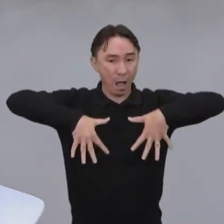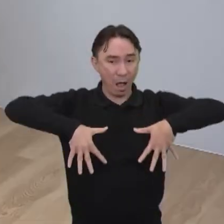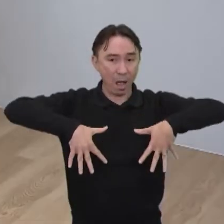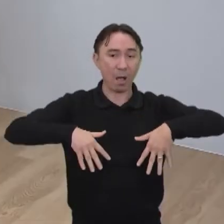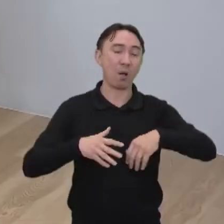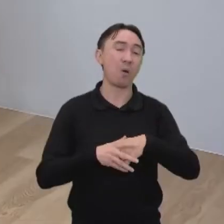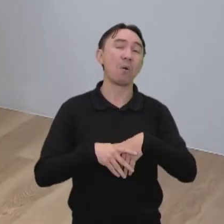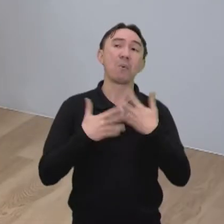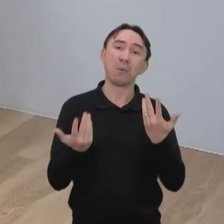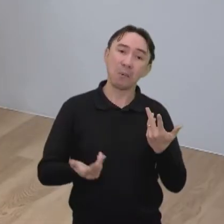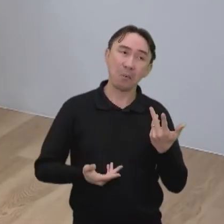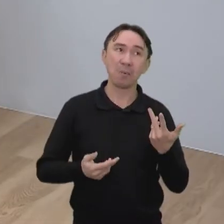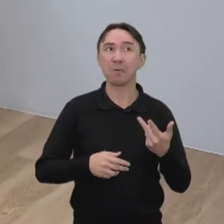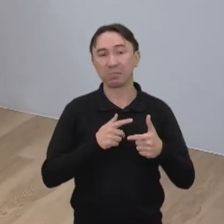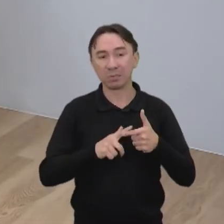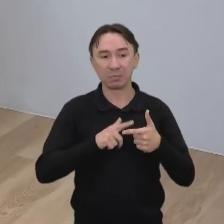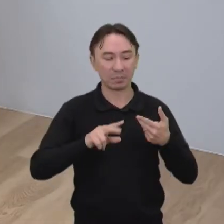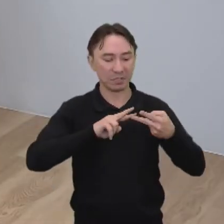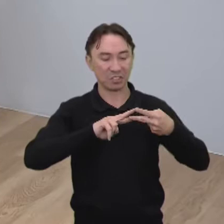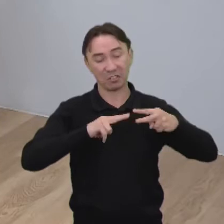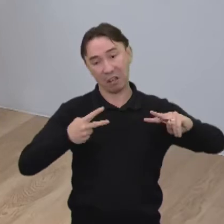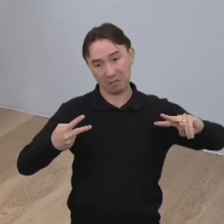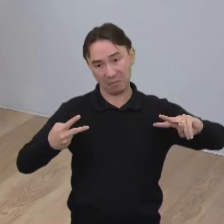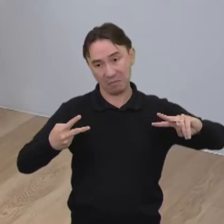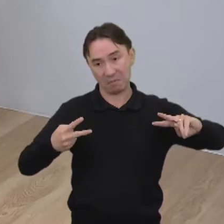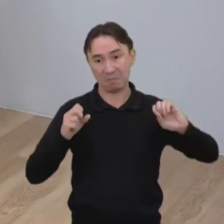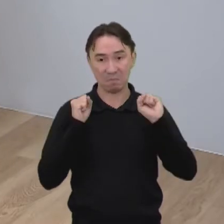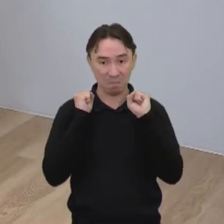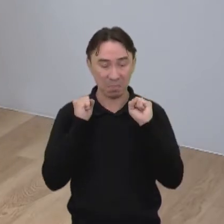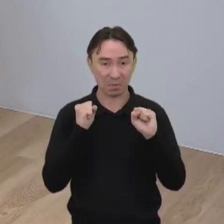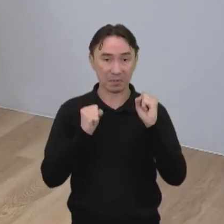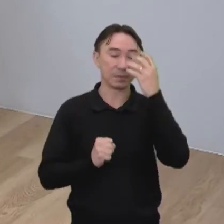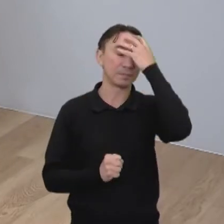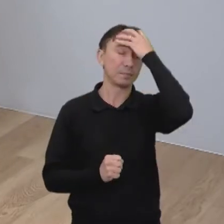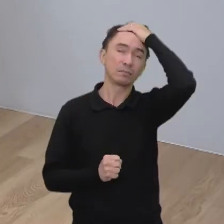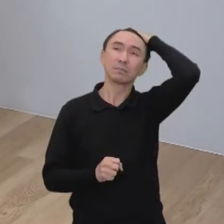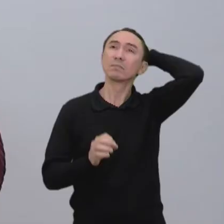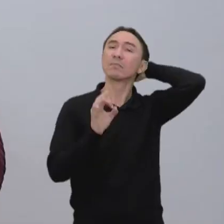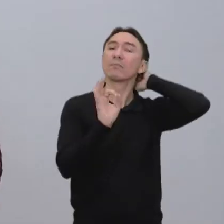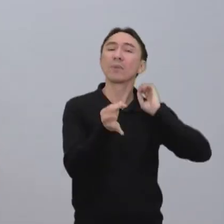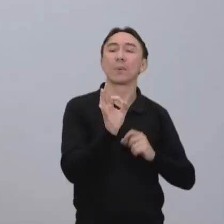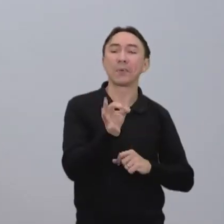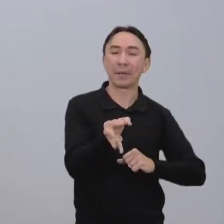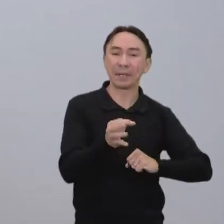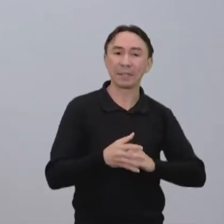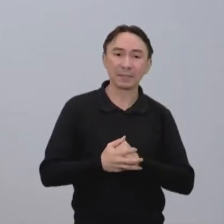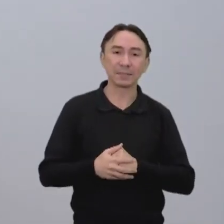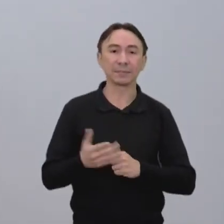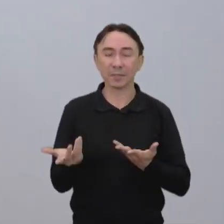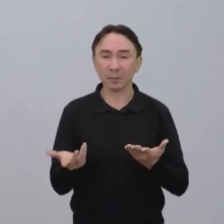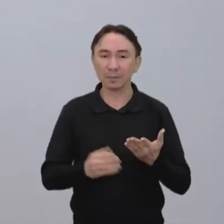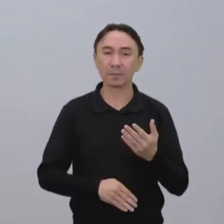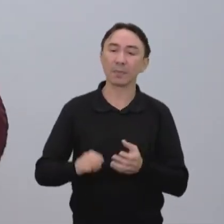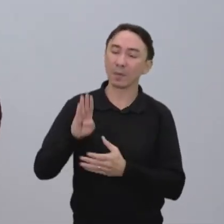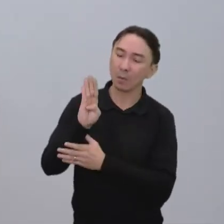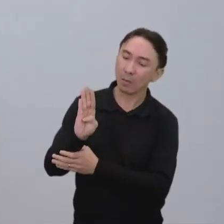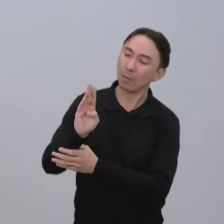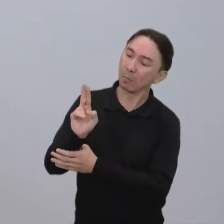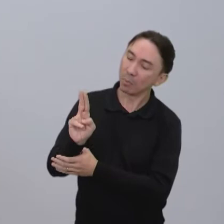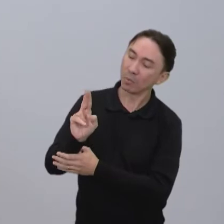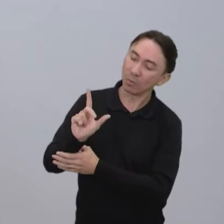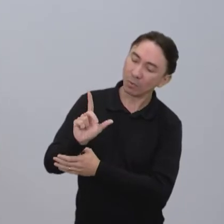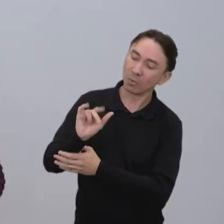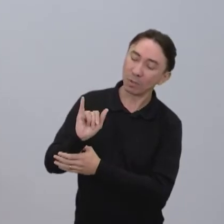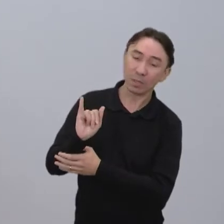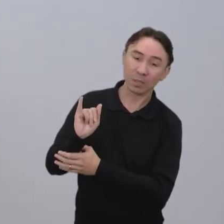né? Na questão da genética também. Perfeito. Né? Então, partindo dessa definição, Pri, né, da bulimia como esse